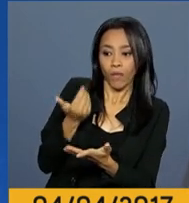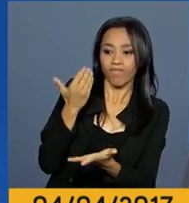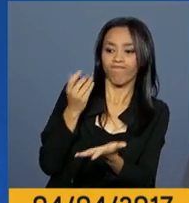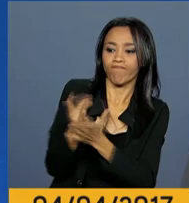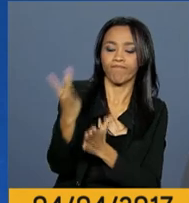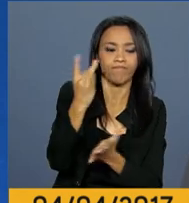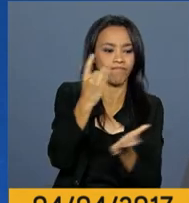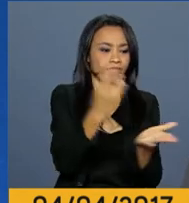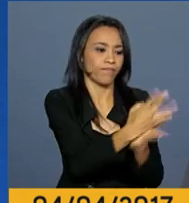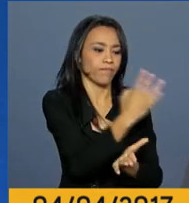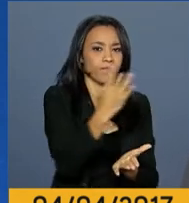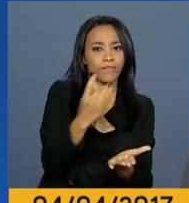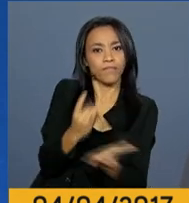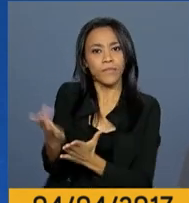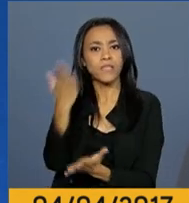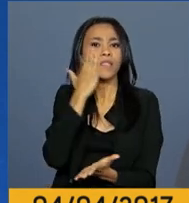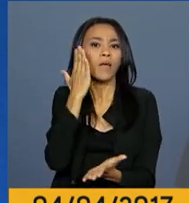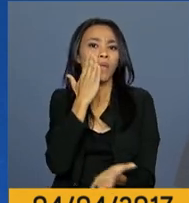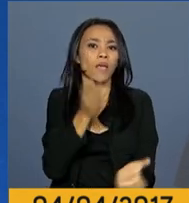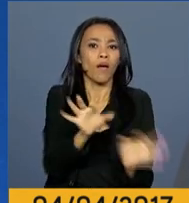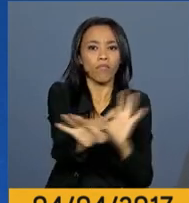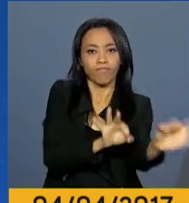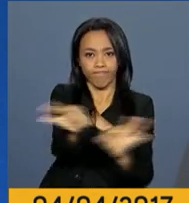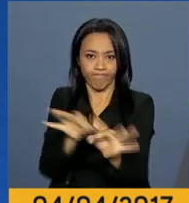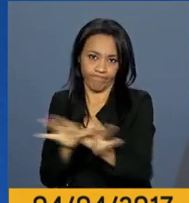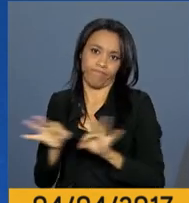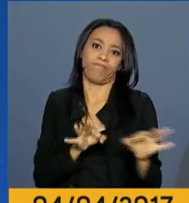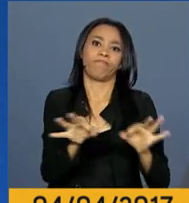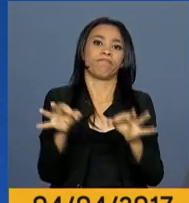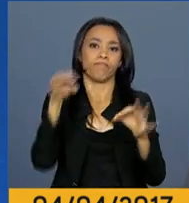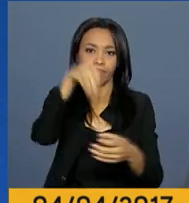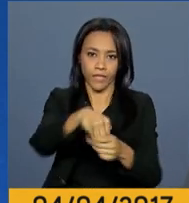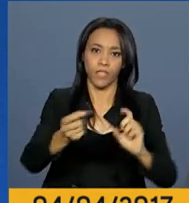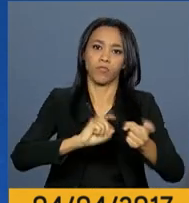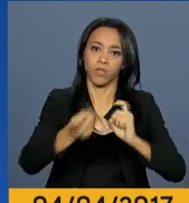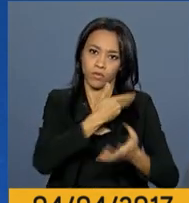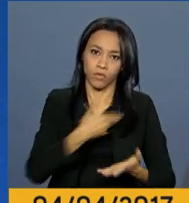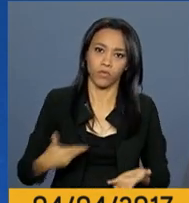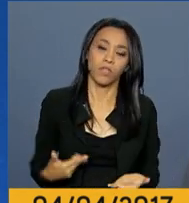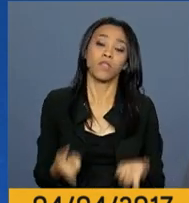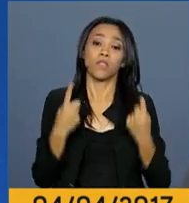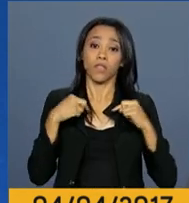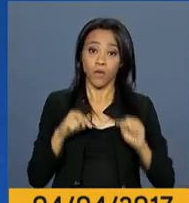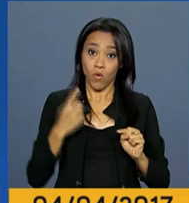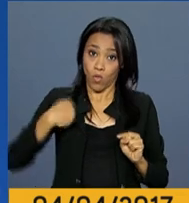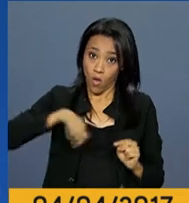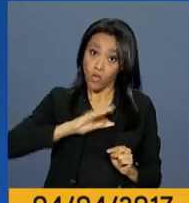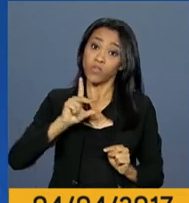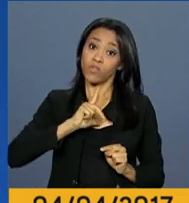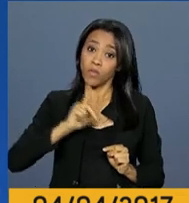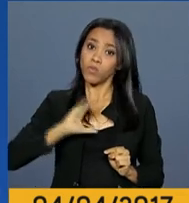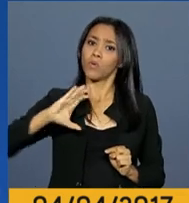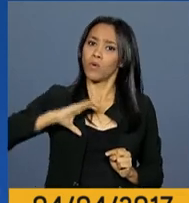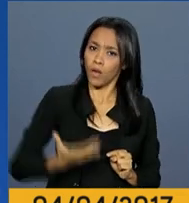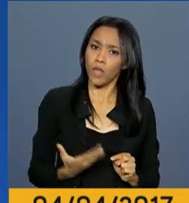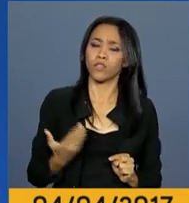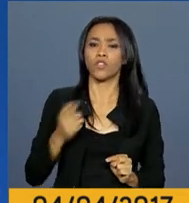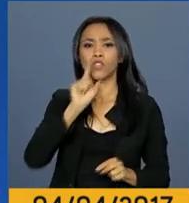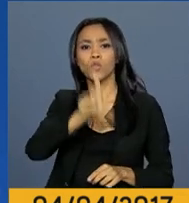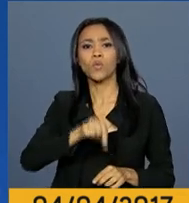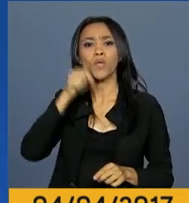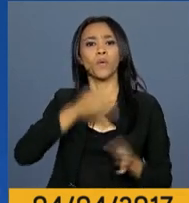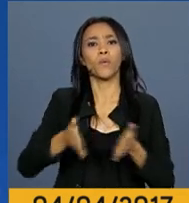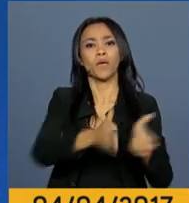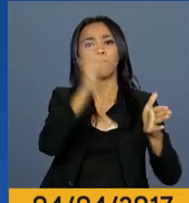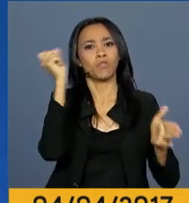desperdícios, pois nós temos ou tivemos a coragem de escolher o caminho mais difícil, porque